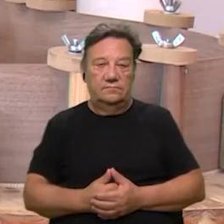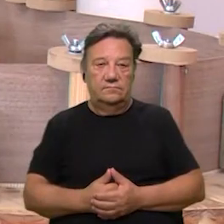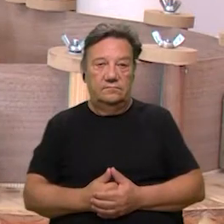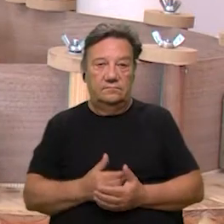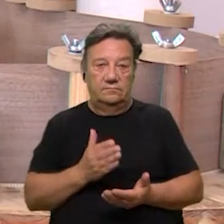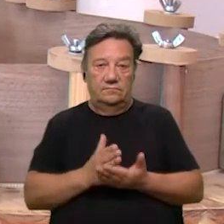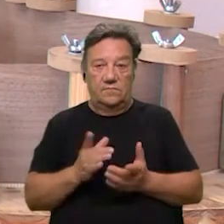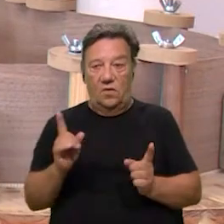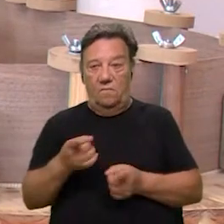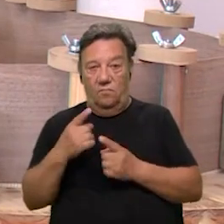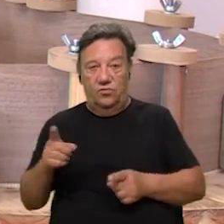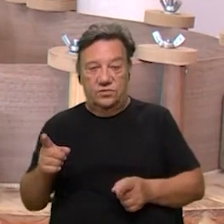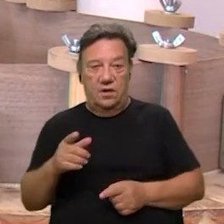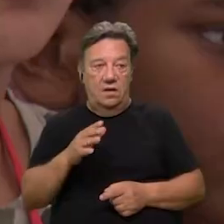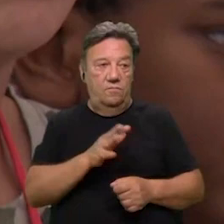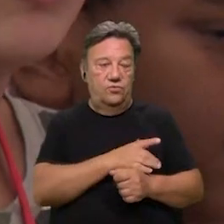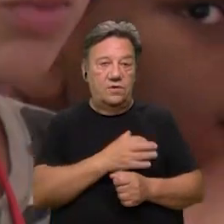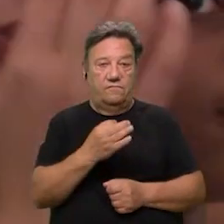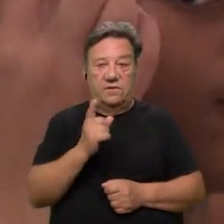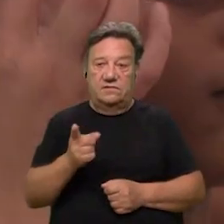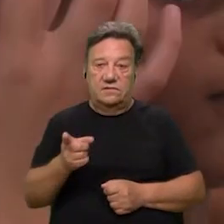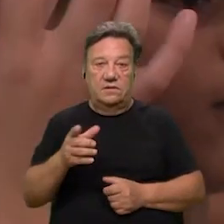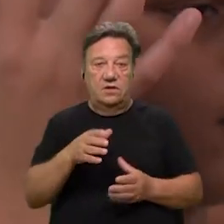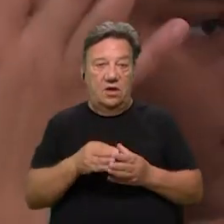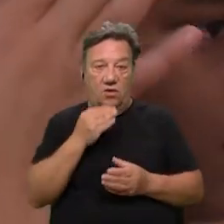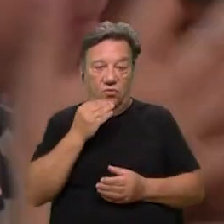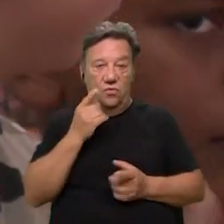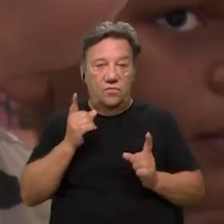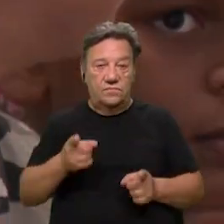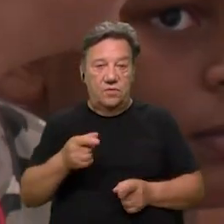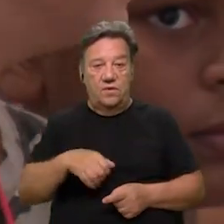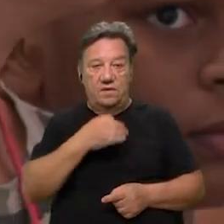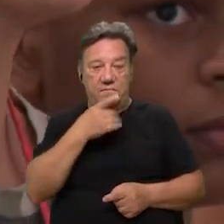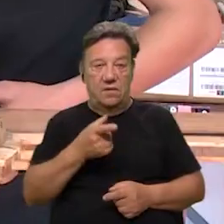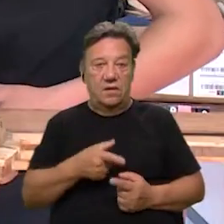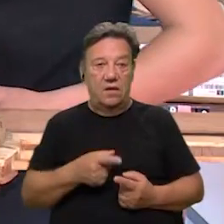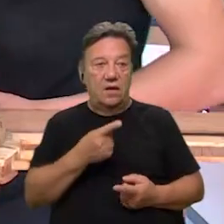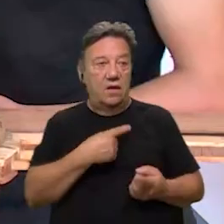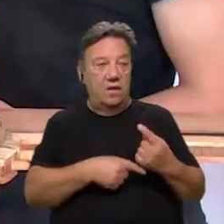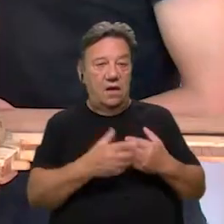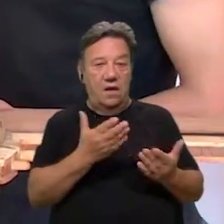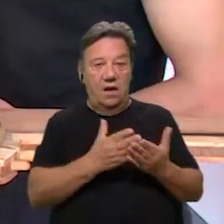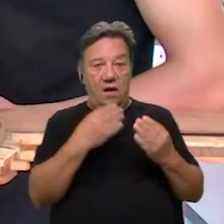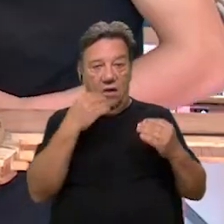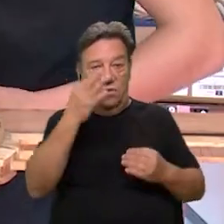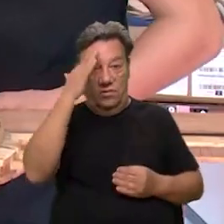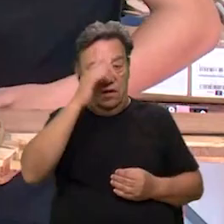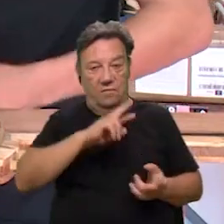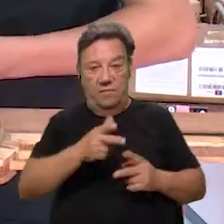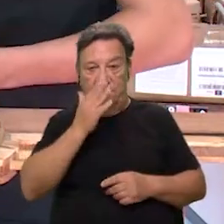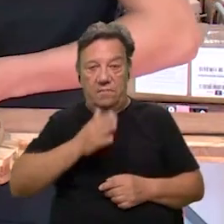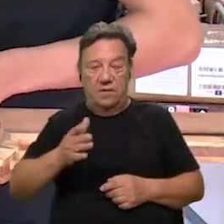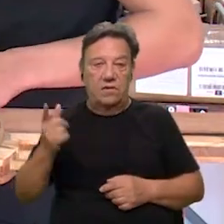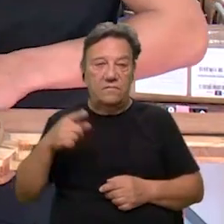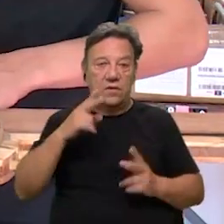Entre a música e a poesia, foi assim que estes alunos começaram a manhã. Trocaram as aulas teóricas pela prática.